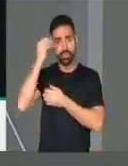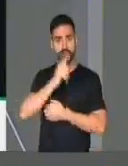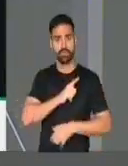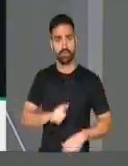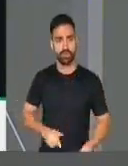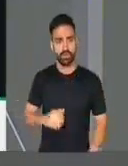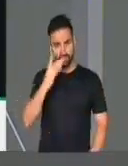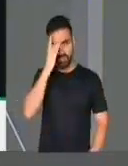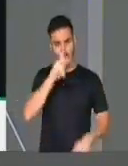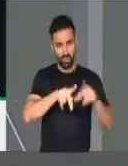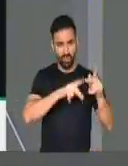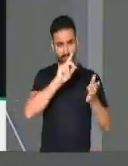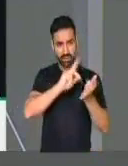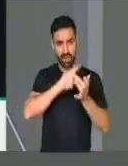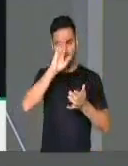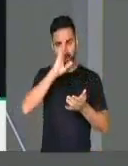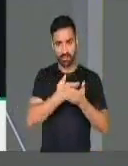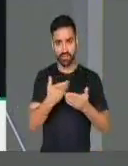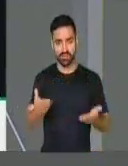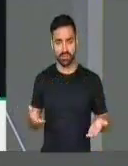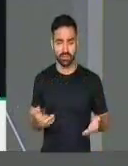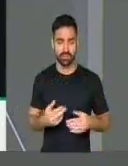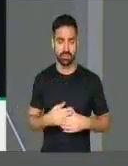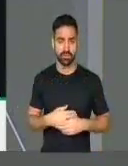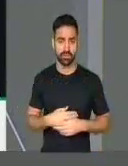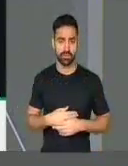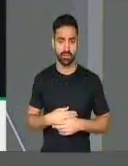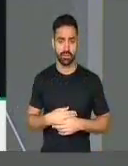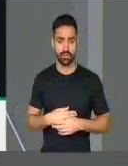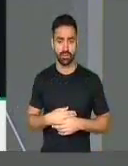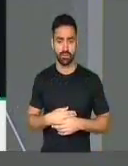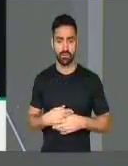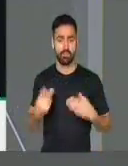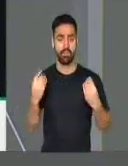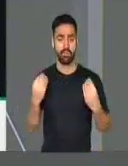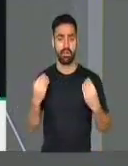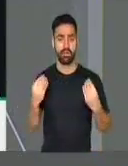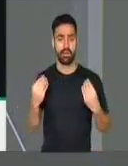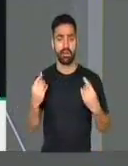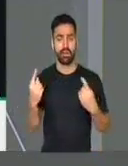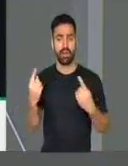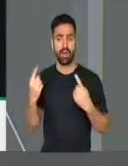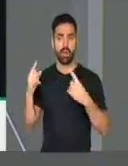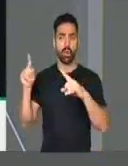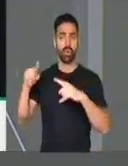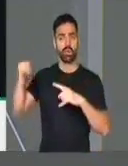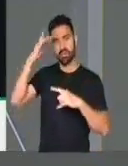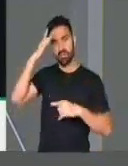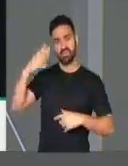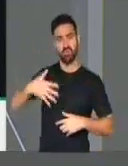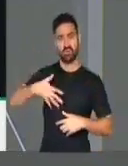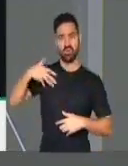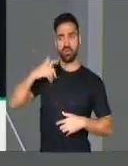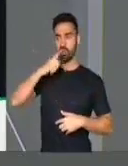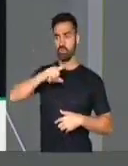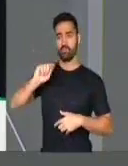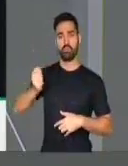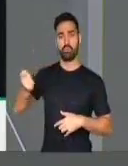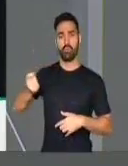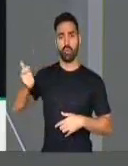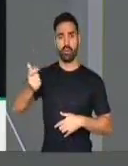eles acreditam verdadeiramente nisso, que é para combater os privilégios, se